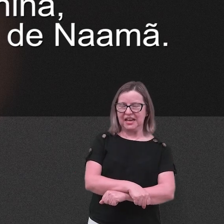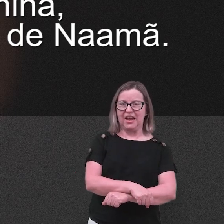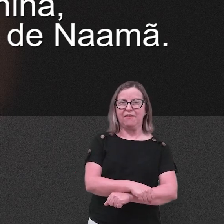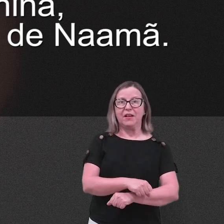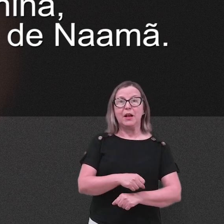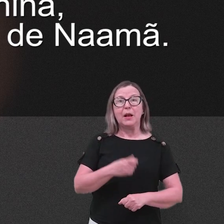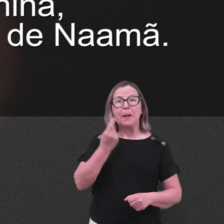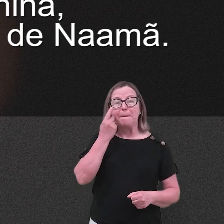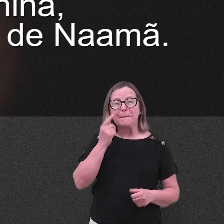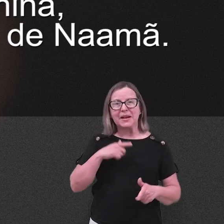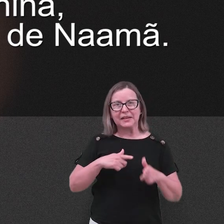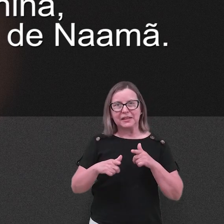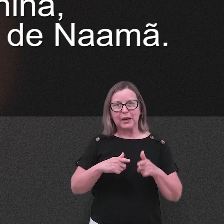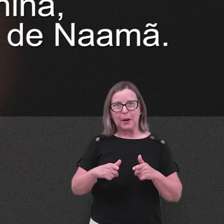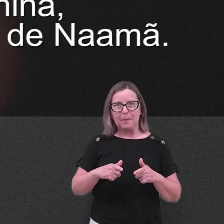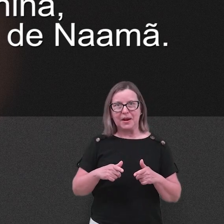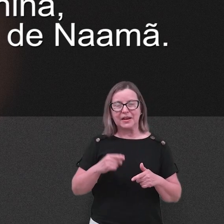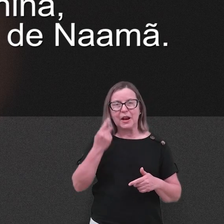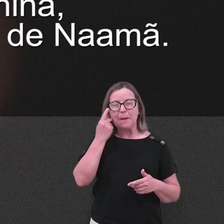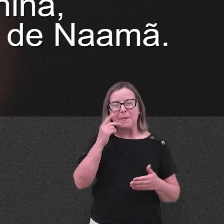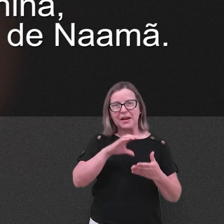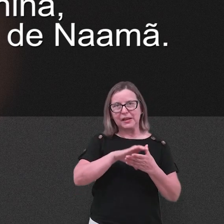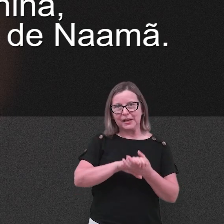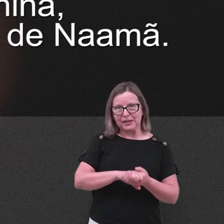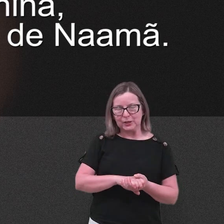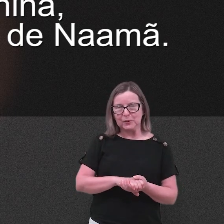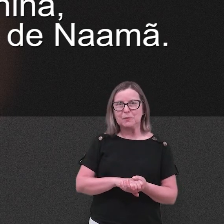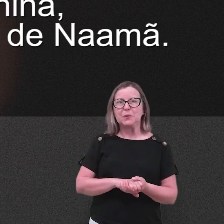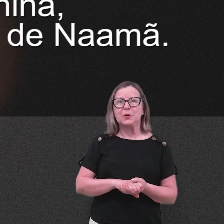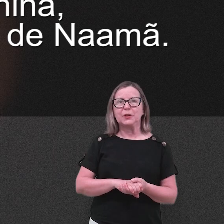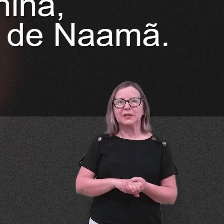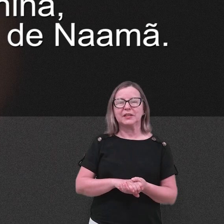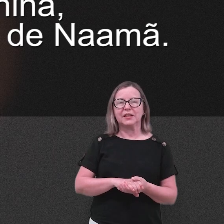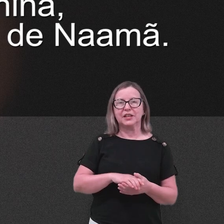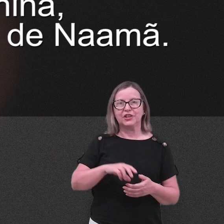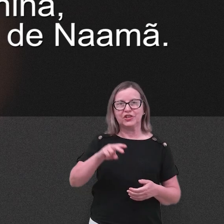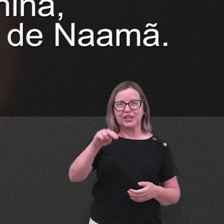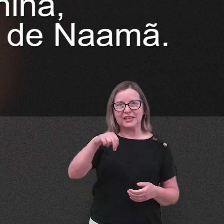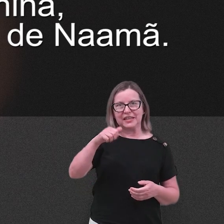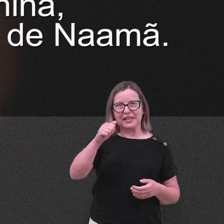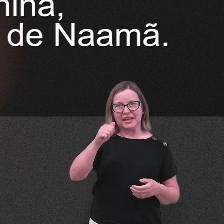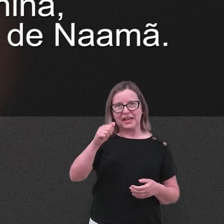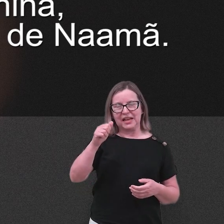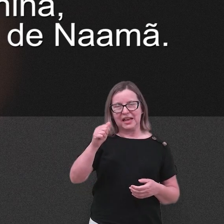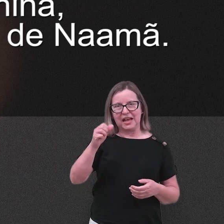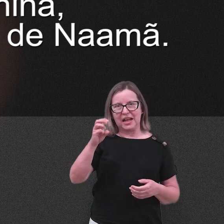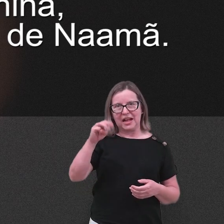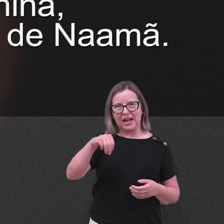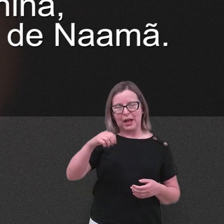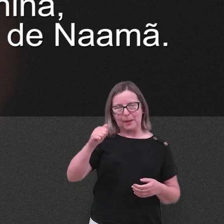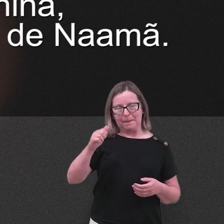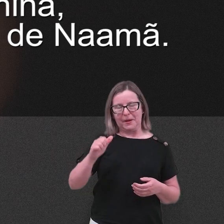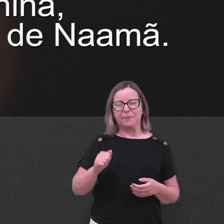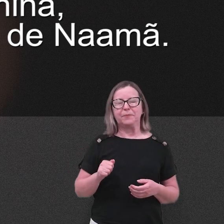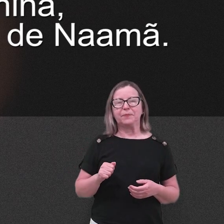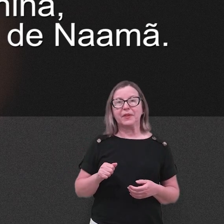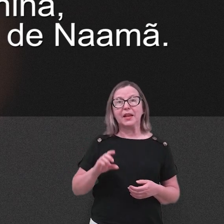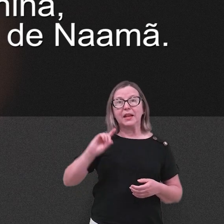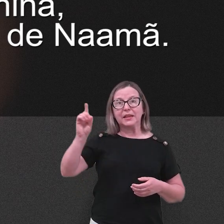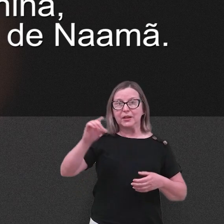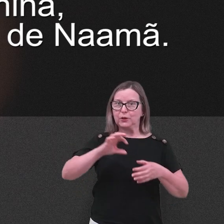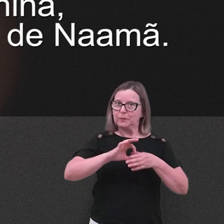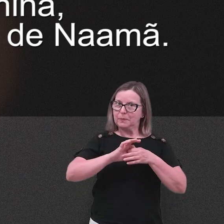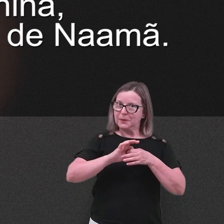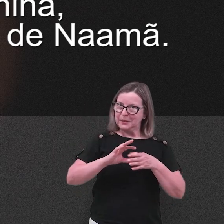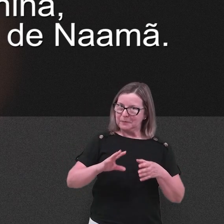irmãos. Deus permite que essa menina fosse levada cativo. Aí, olha como